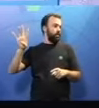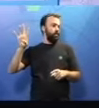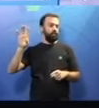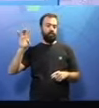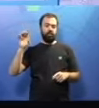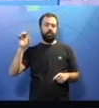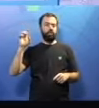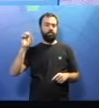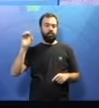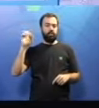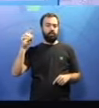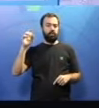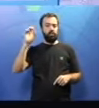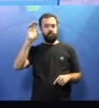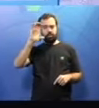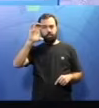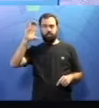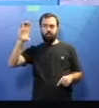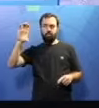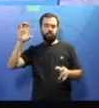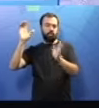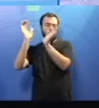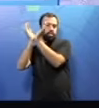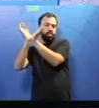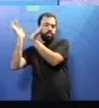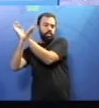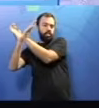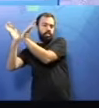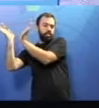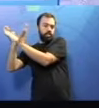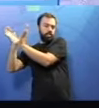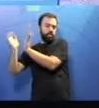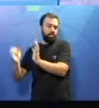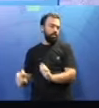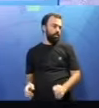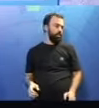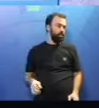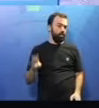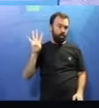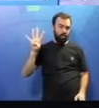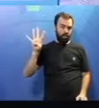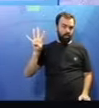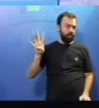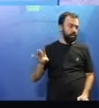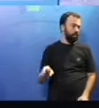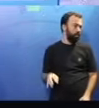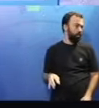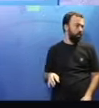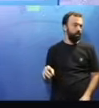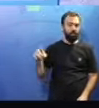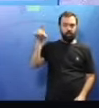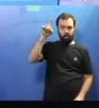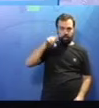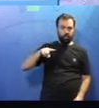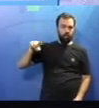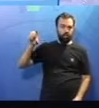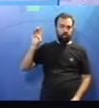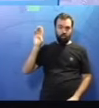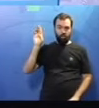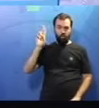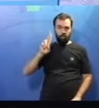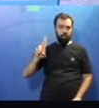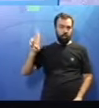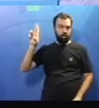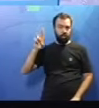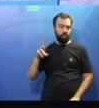Plantae, Fungi e Animalia. Esse sistema de classificação é muito útil no ensino fundamental e médio, mas ele não